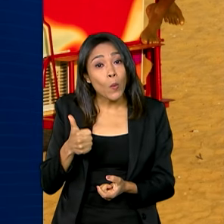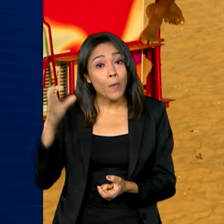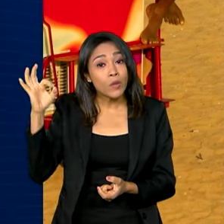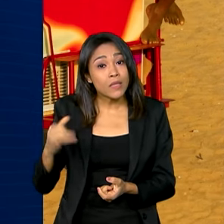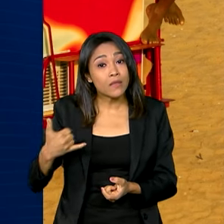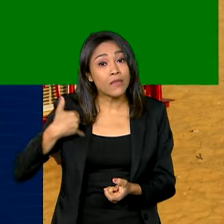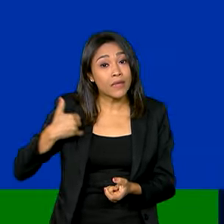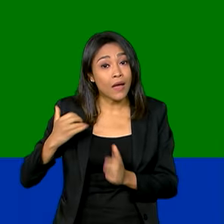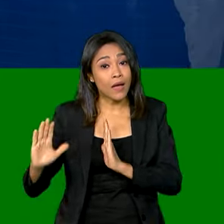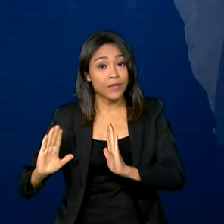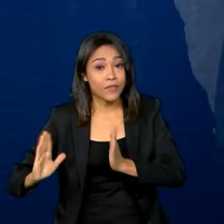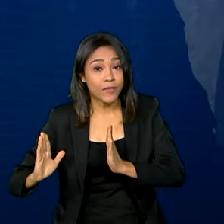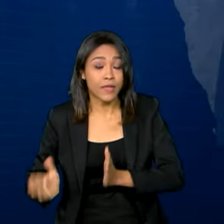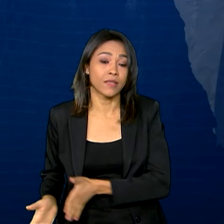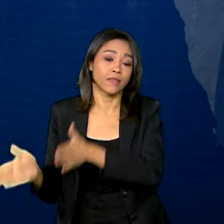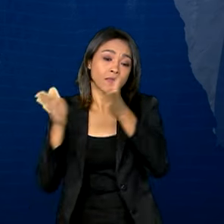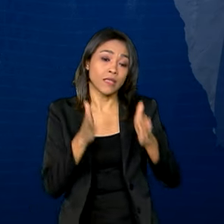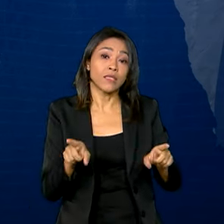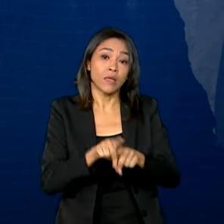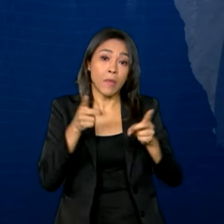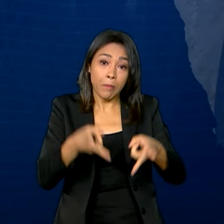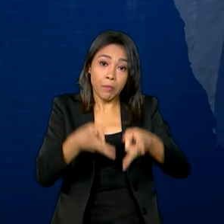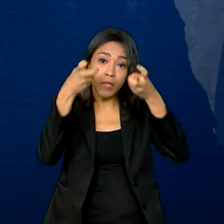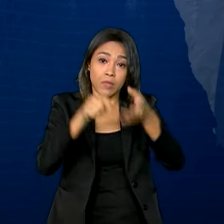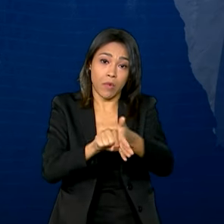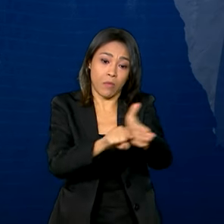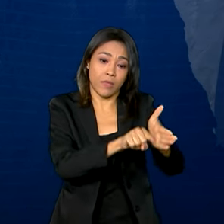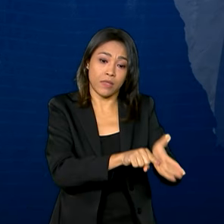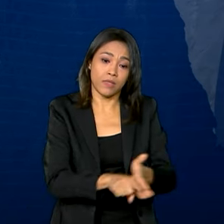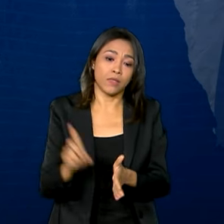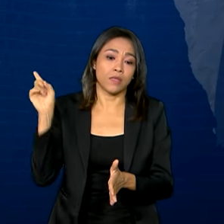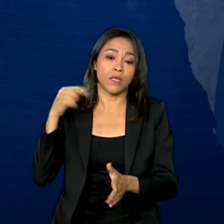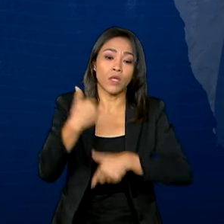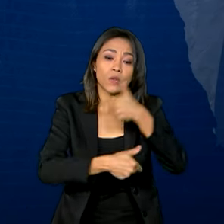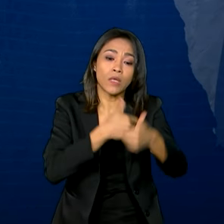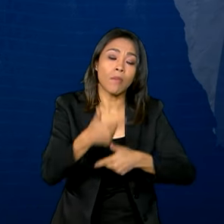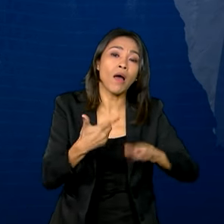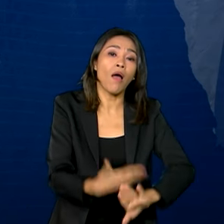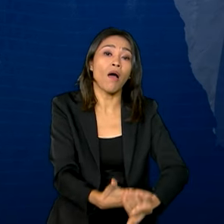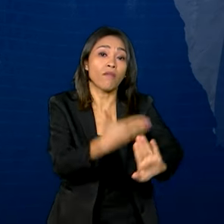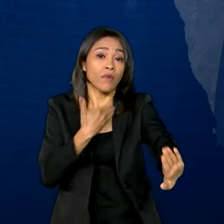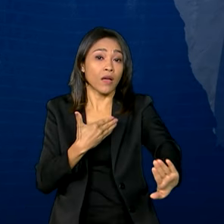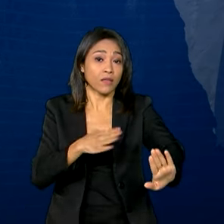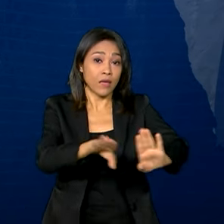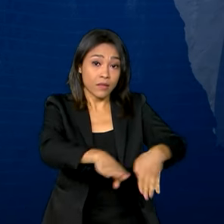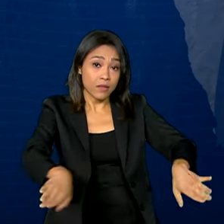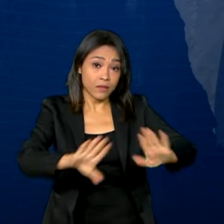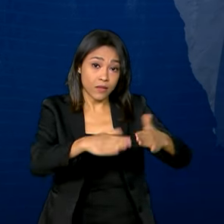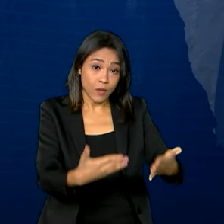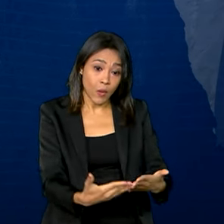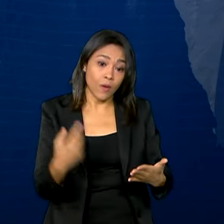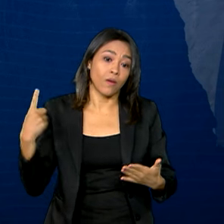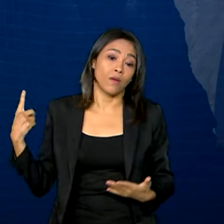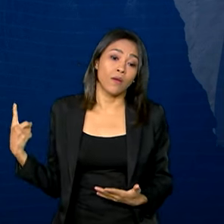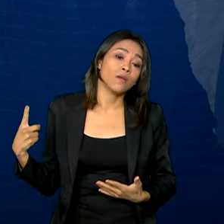faixa etária. Também foi constatado que o trabalho infantil afasta as crianças da escola. Enquanto